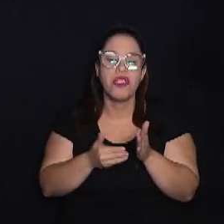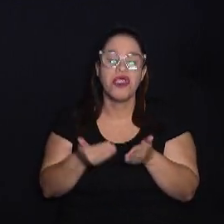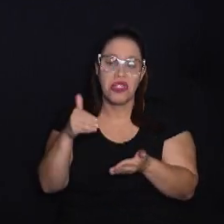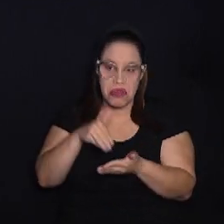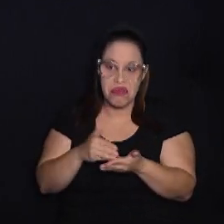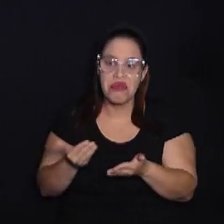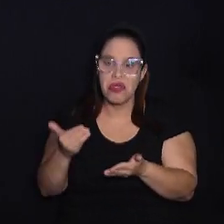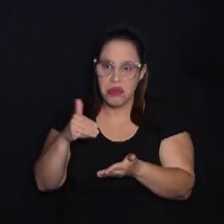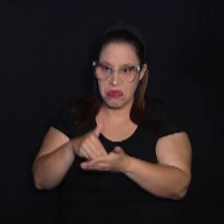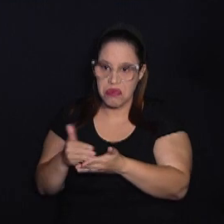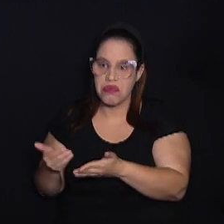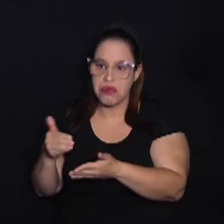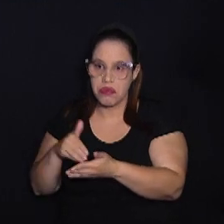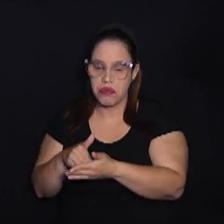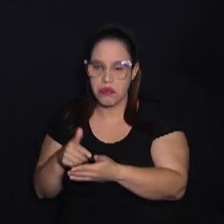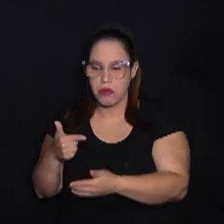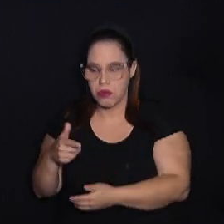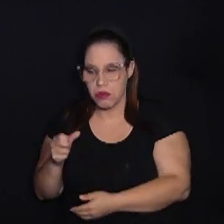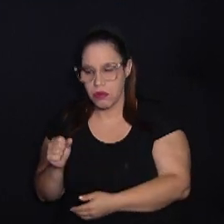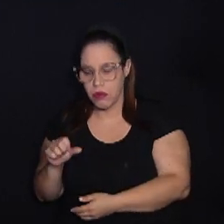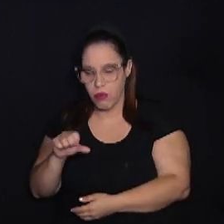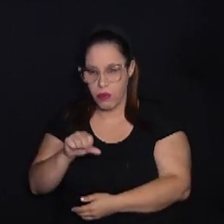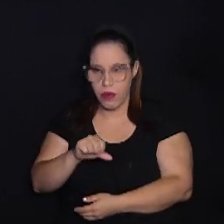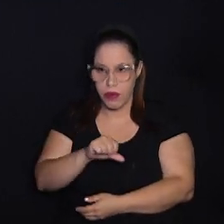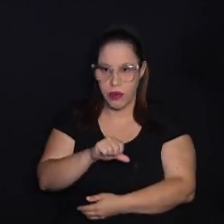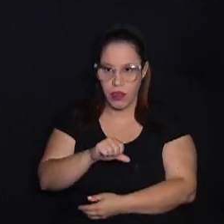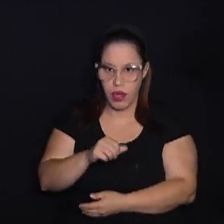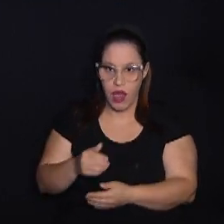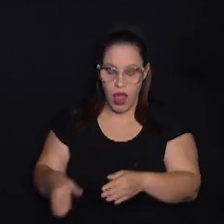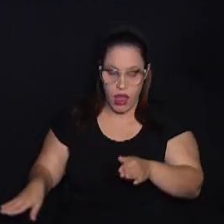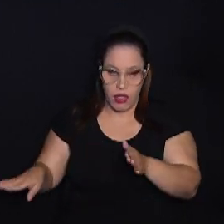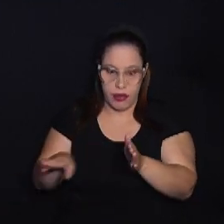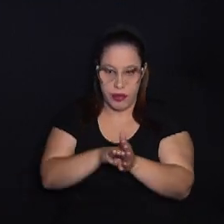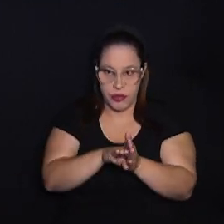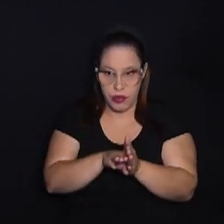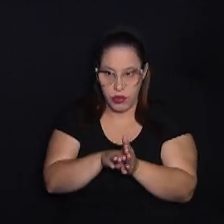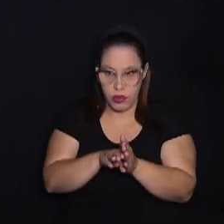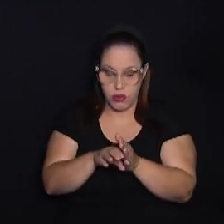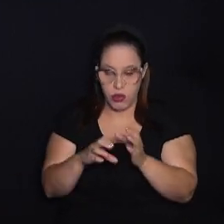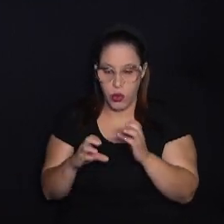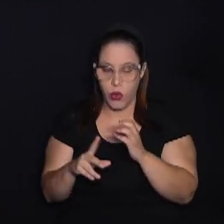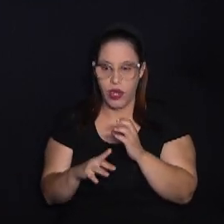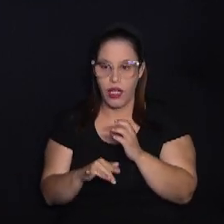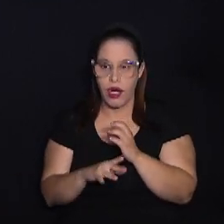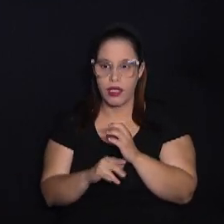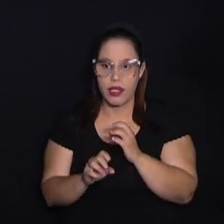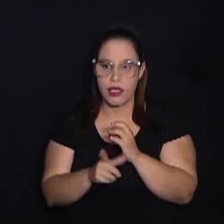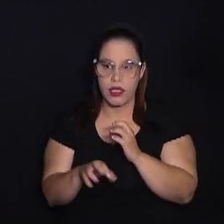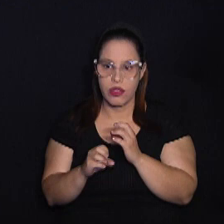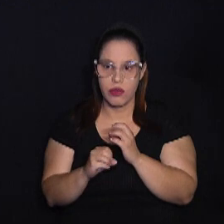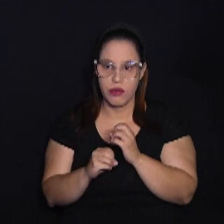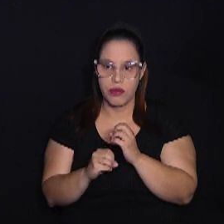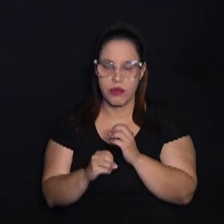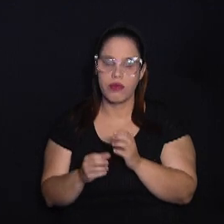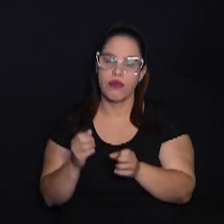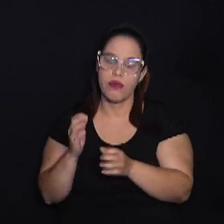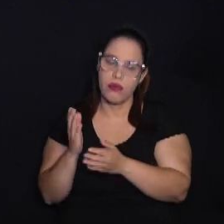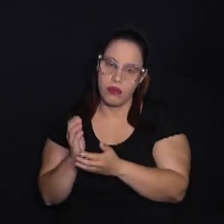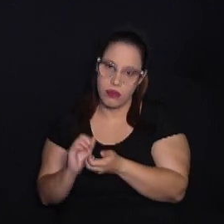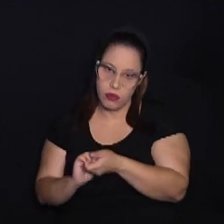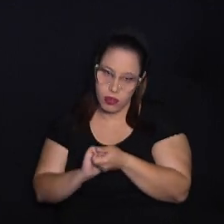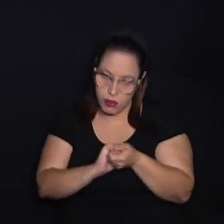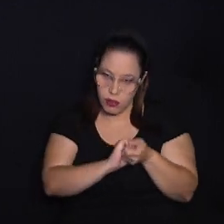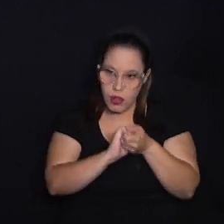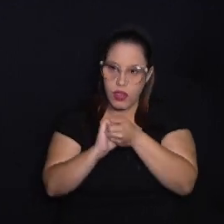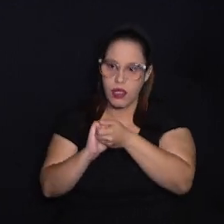frequentá-lo. Em 2009, entrei para a coordenação desse Centro de Estudos, sempre em parceria com um